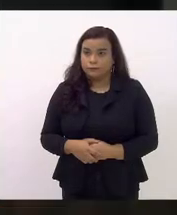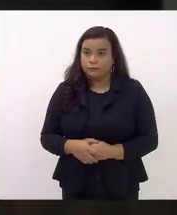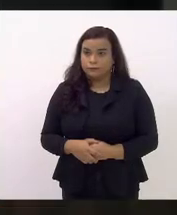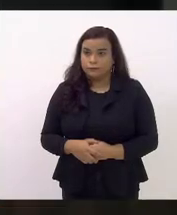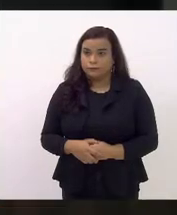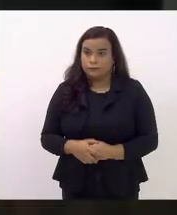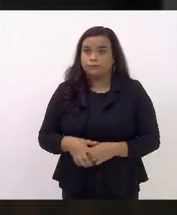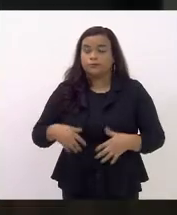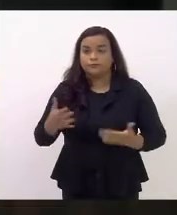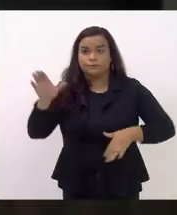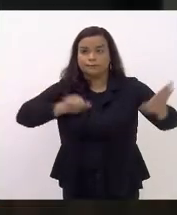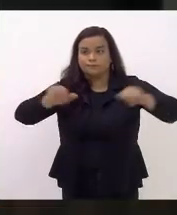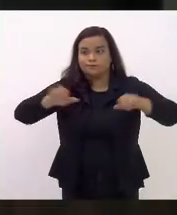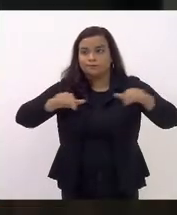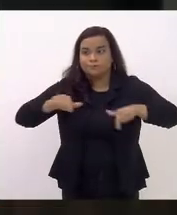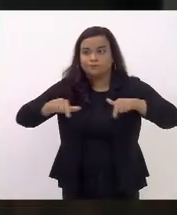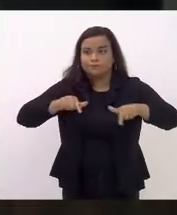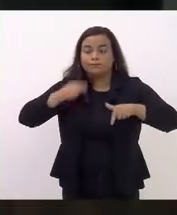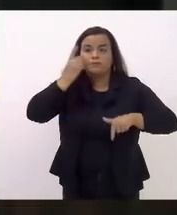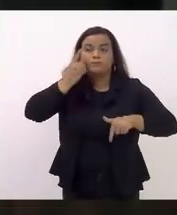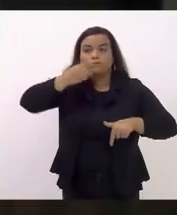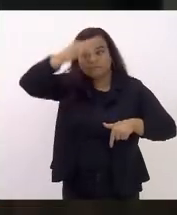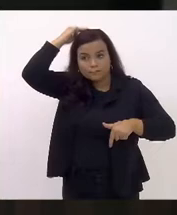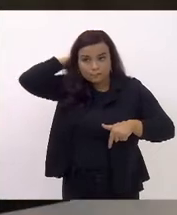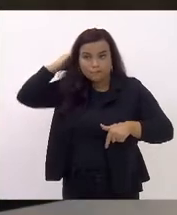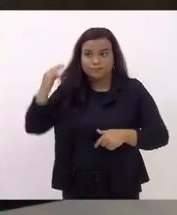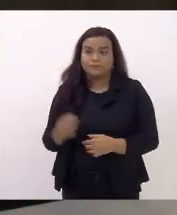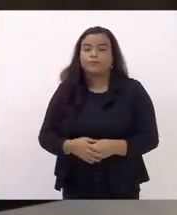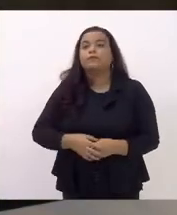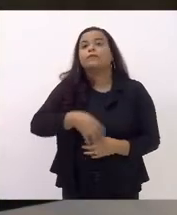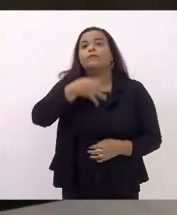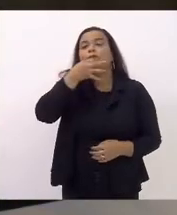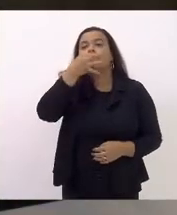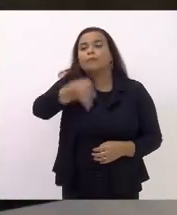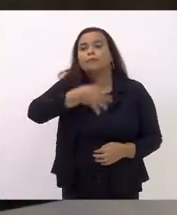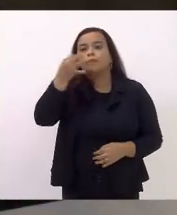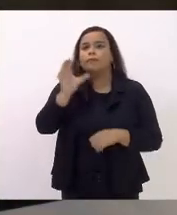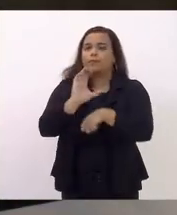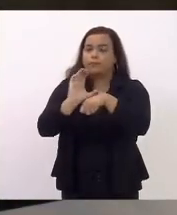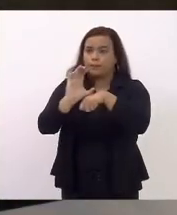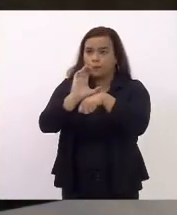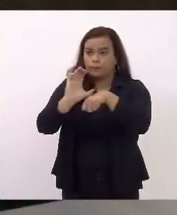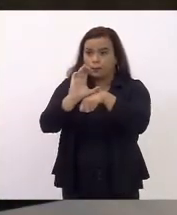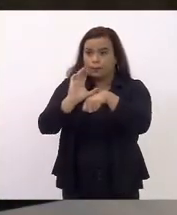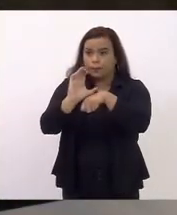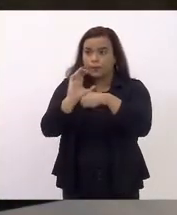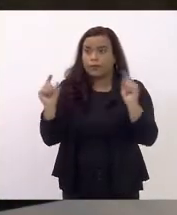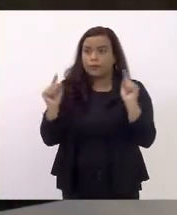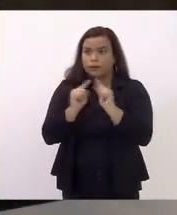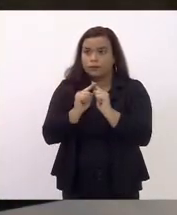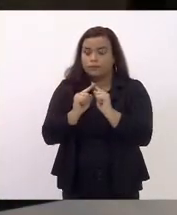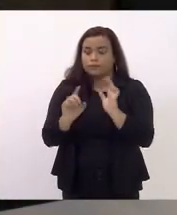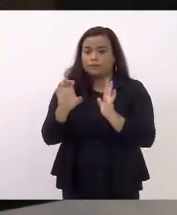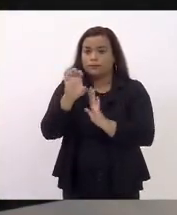Chamo os trabalhos à ordem, deputado Márcio Pacheco. Senhor presidente, parecer é pela constitucionalidade com